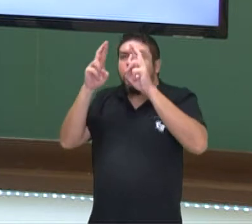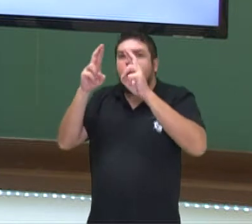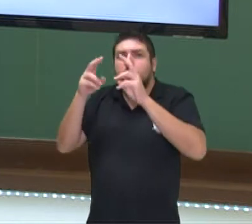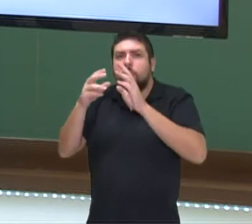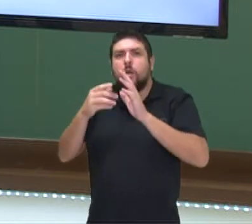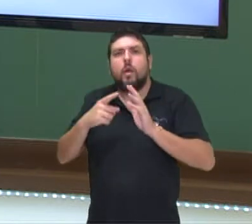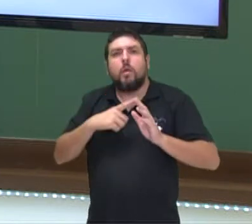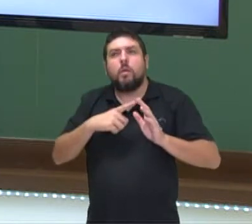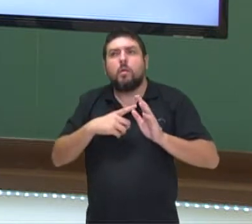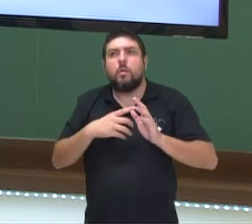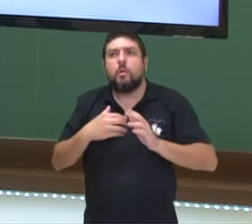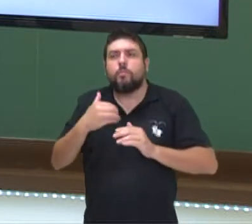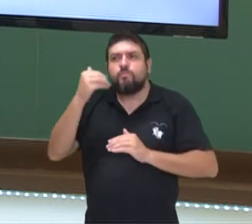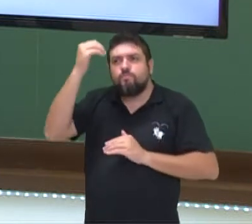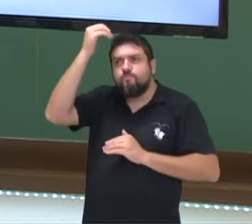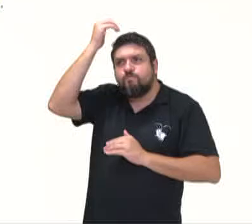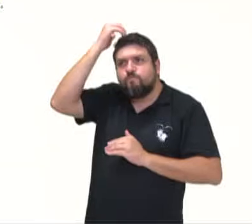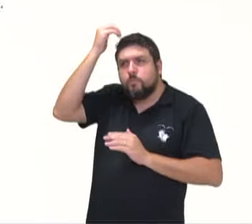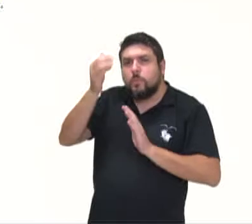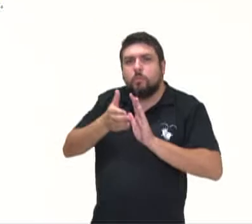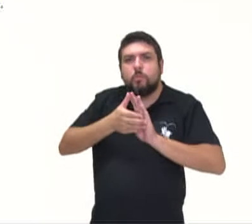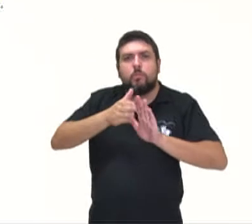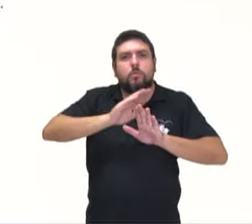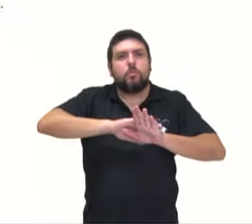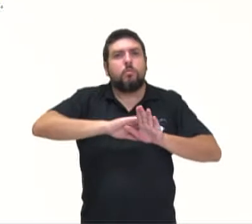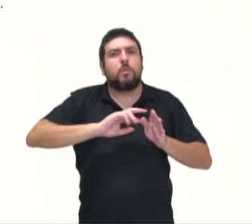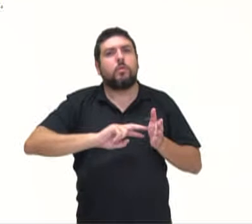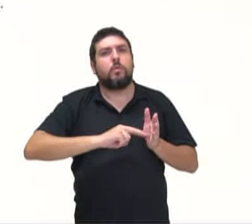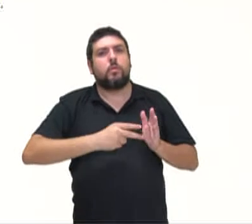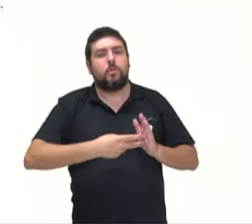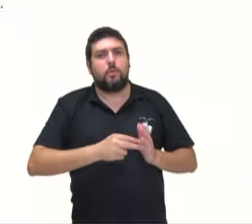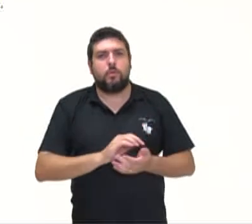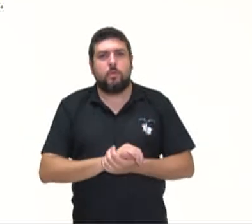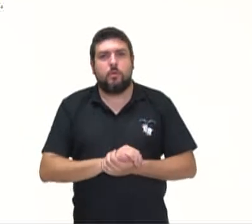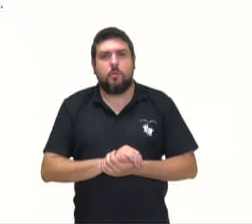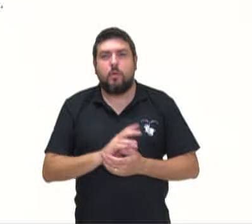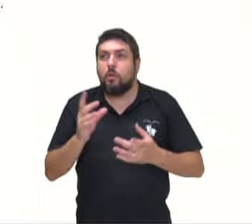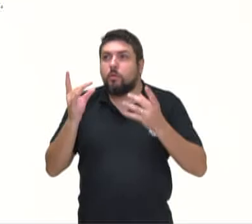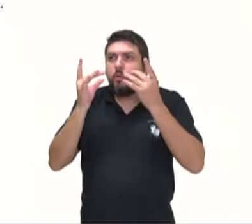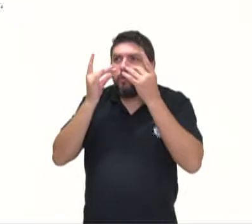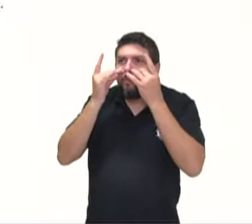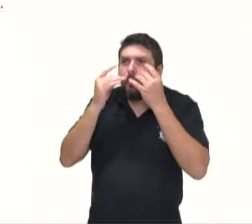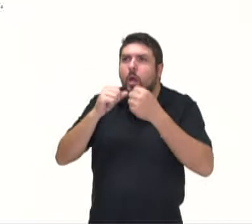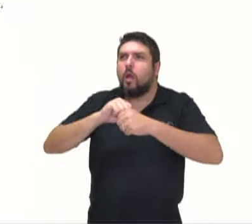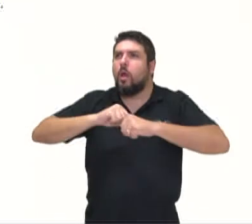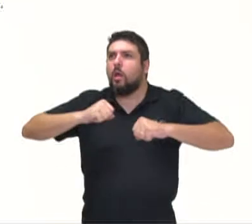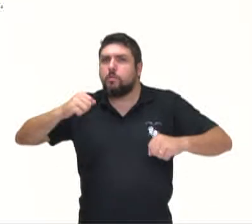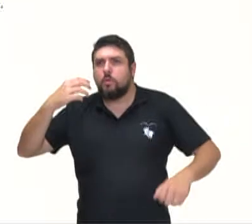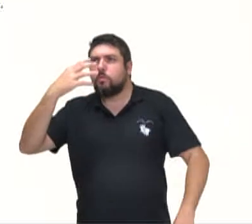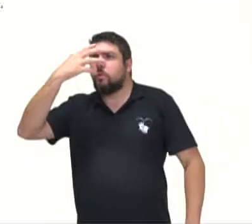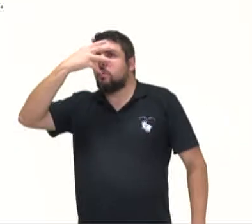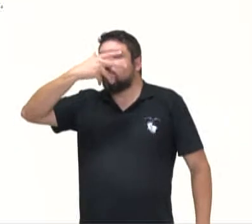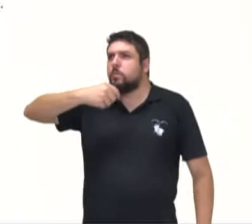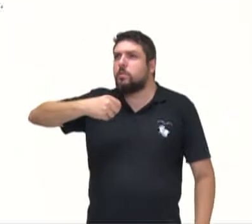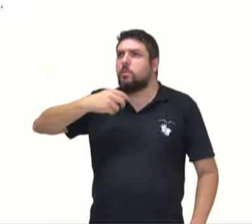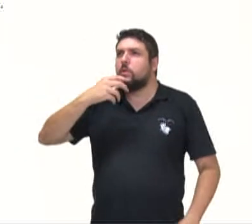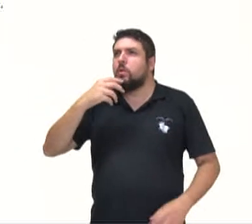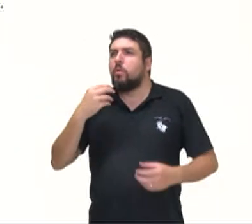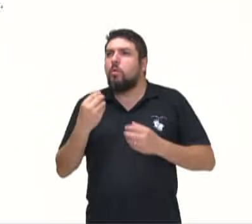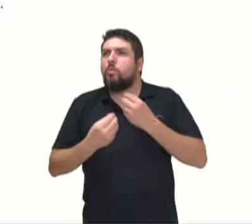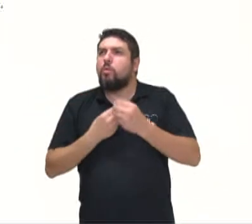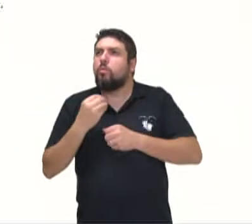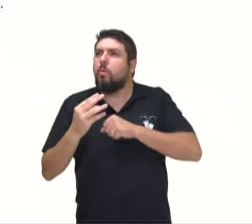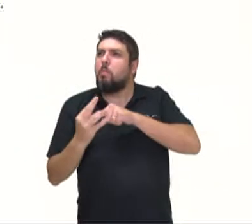estava sendo representado, né? Você olhava, nossa, uma construção grandiosa, bonita, né? Esse conhecimento para produzir